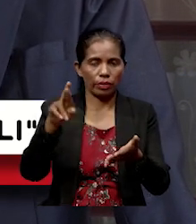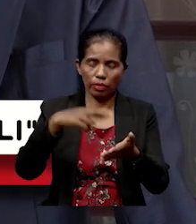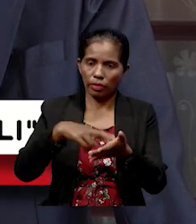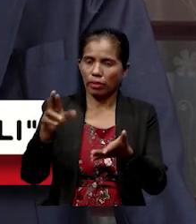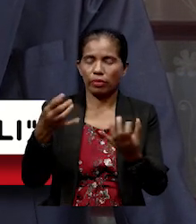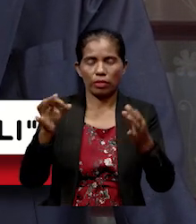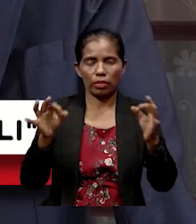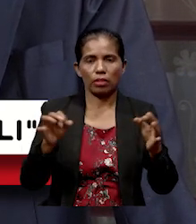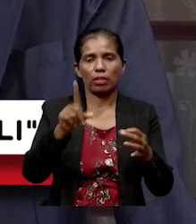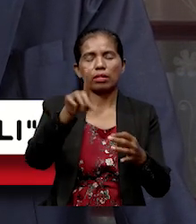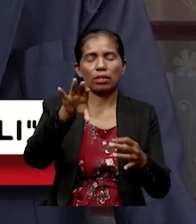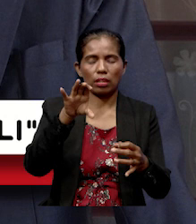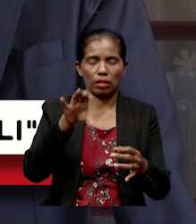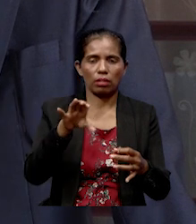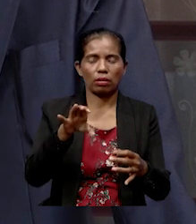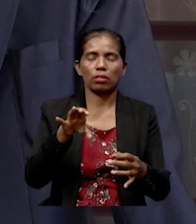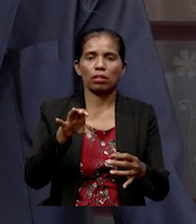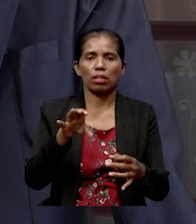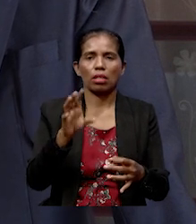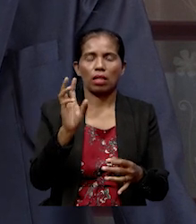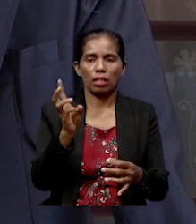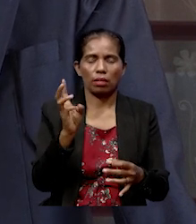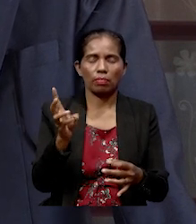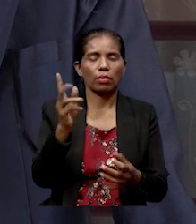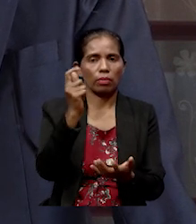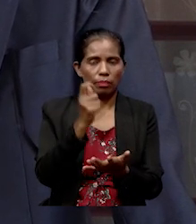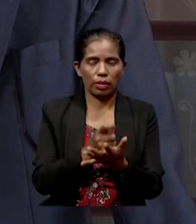61 mil e tal. Também não é até tem catac,